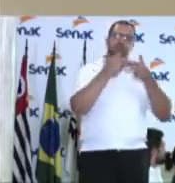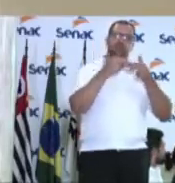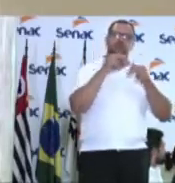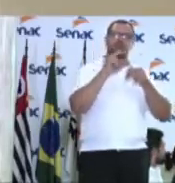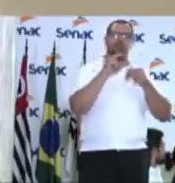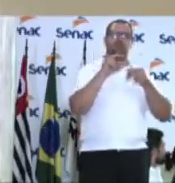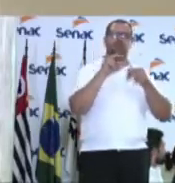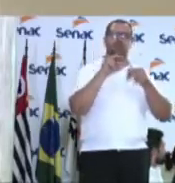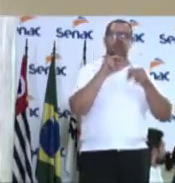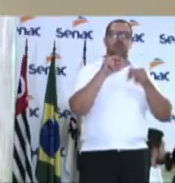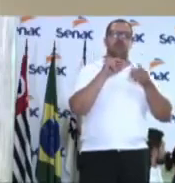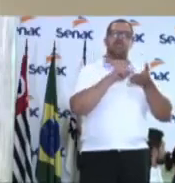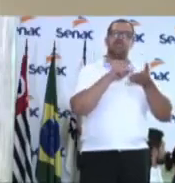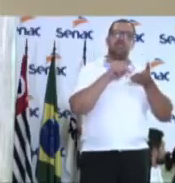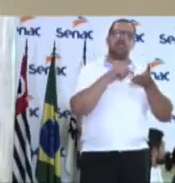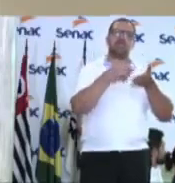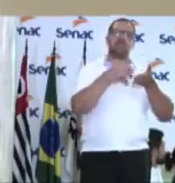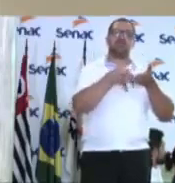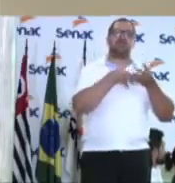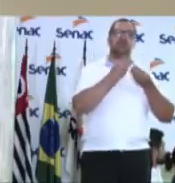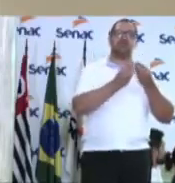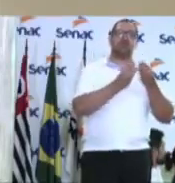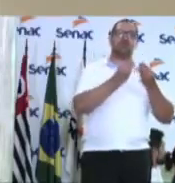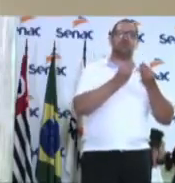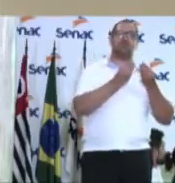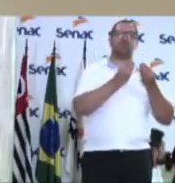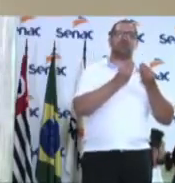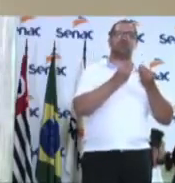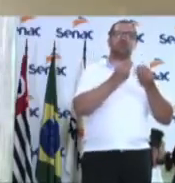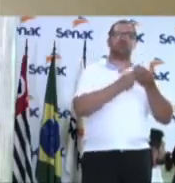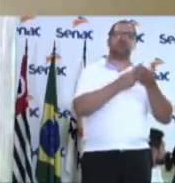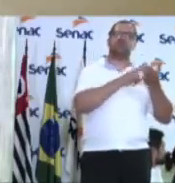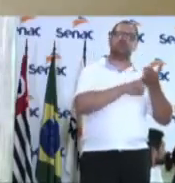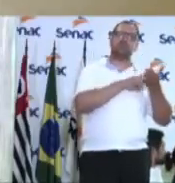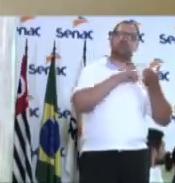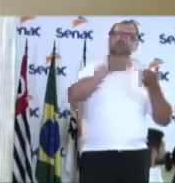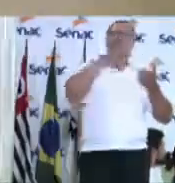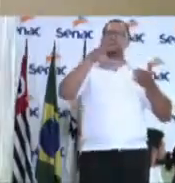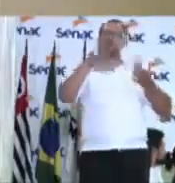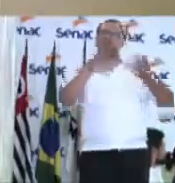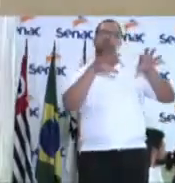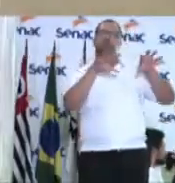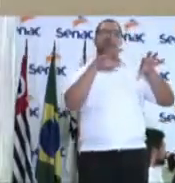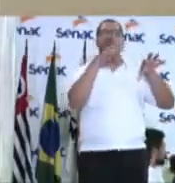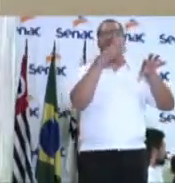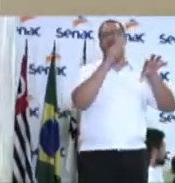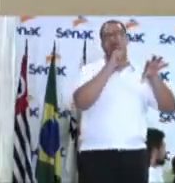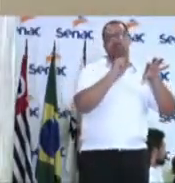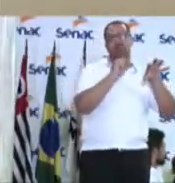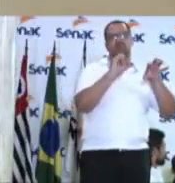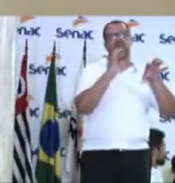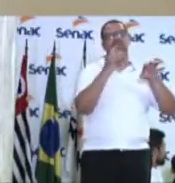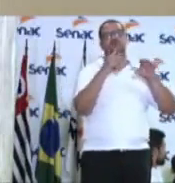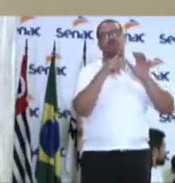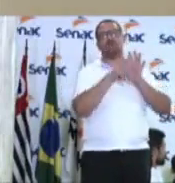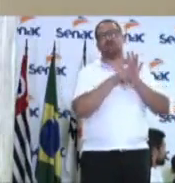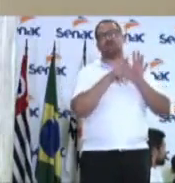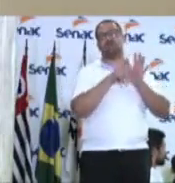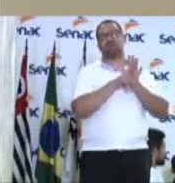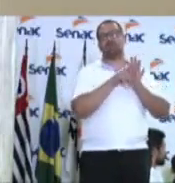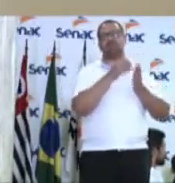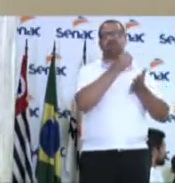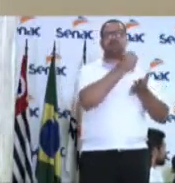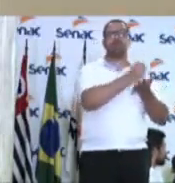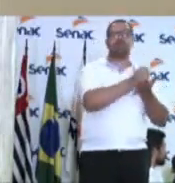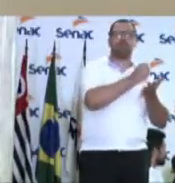uma comunicação no mundo, você não sabe como ela vai ser interpretada do outro lado. Então, muitas vezes, acontece um erro mesmo. A marca colocou